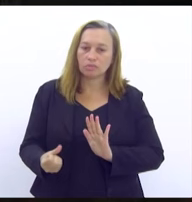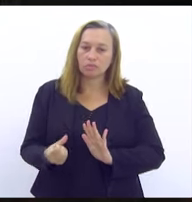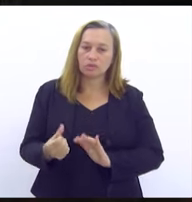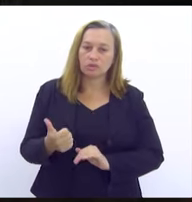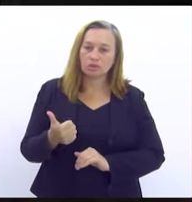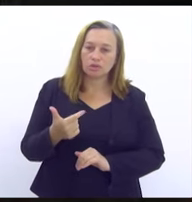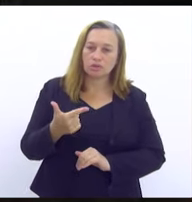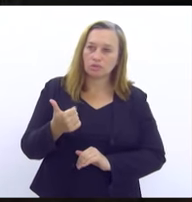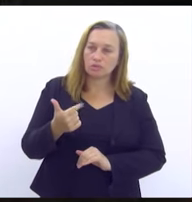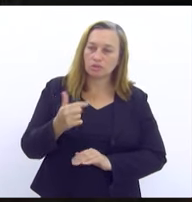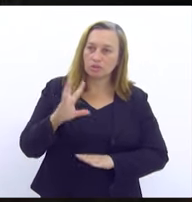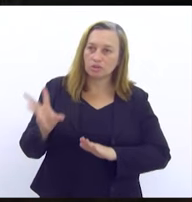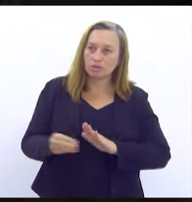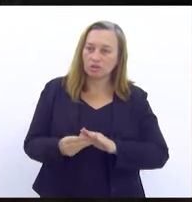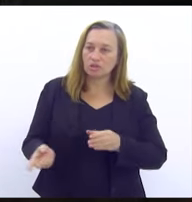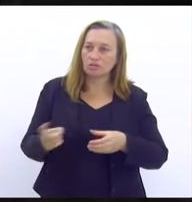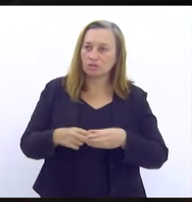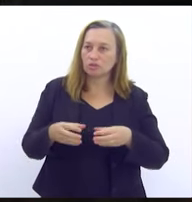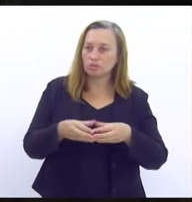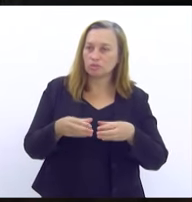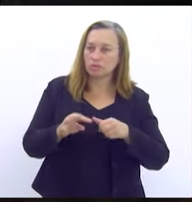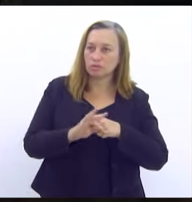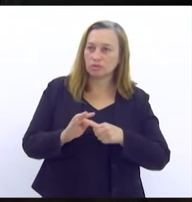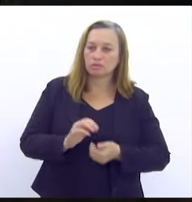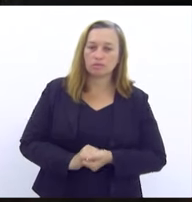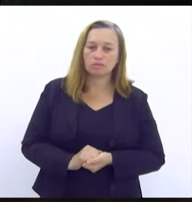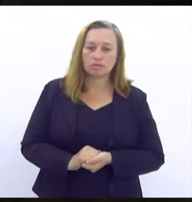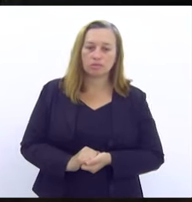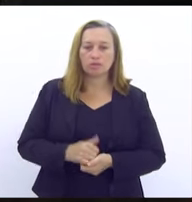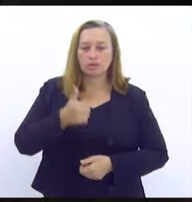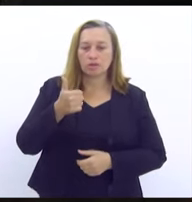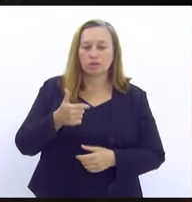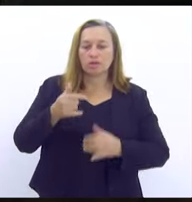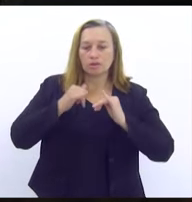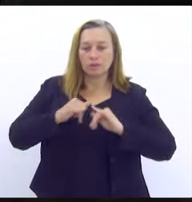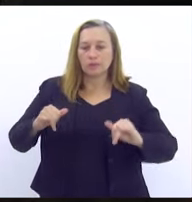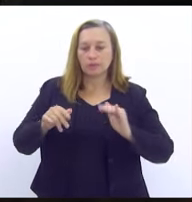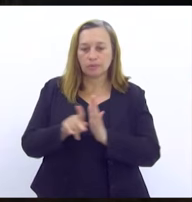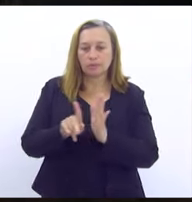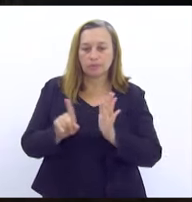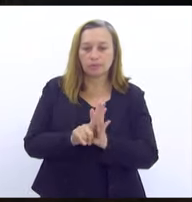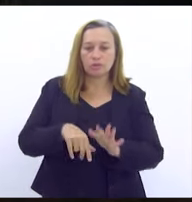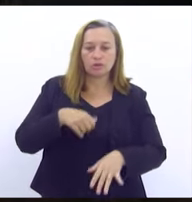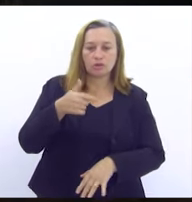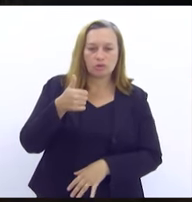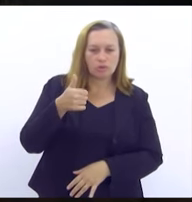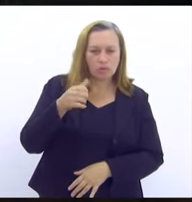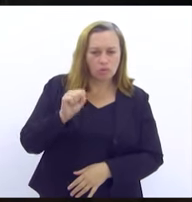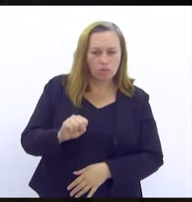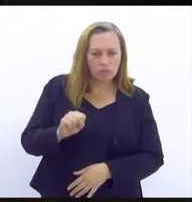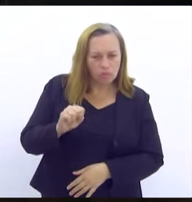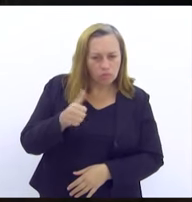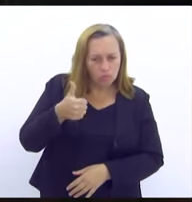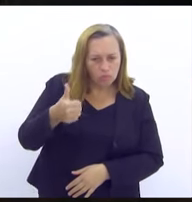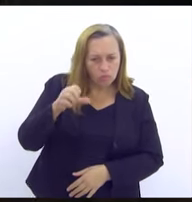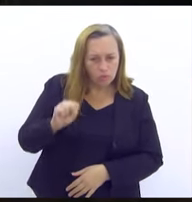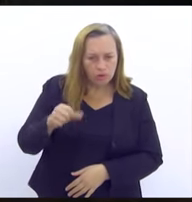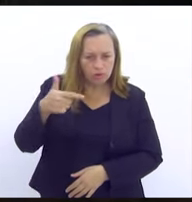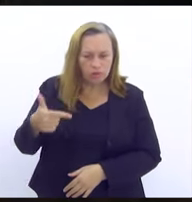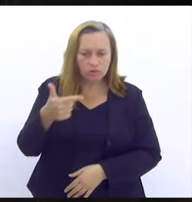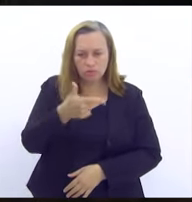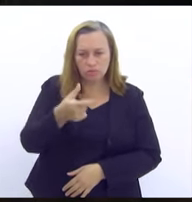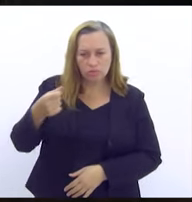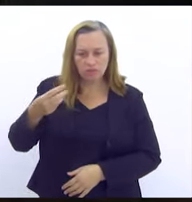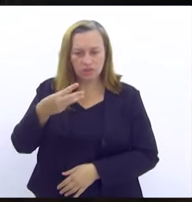recebeu 12 emendas e retorna às comissões. Anuncio, projeto de lei número 182, de 2023,